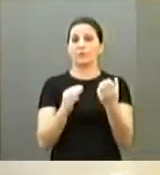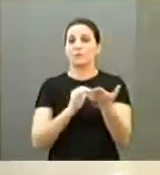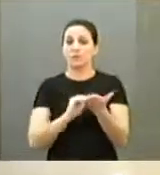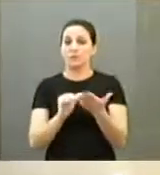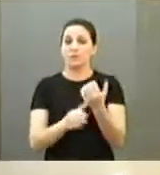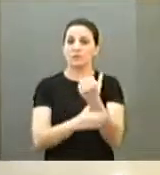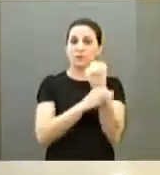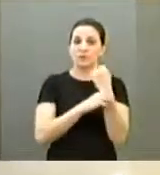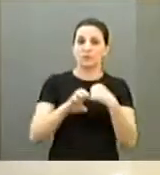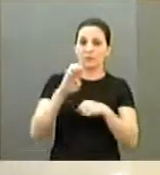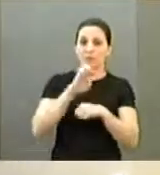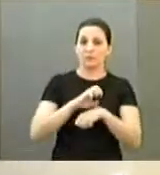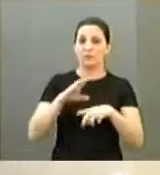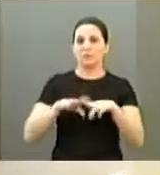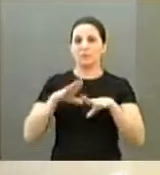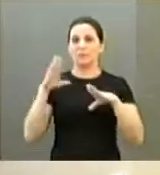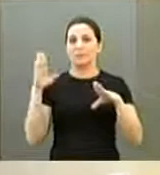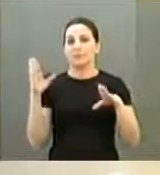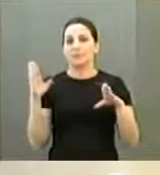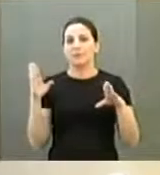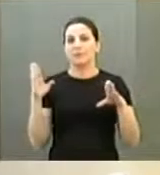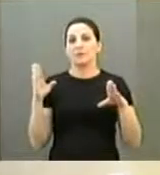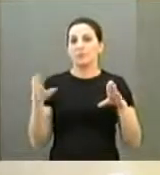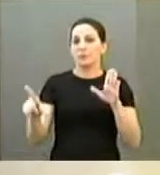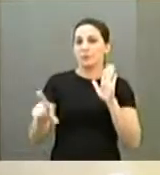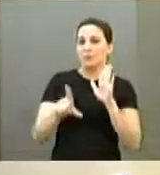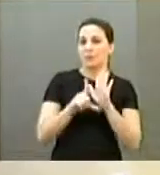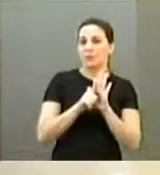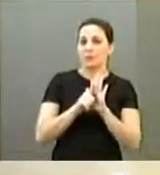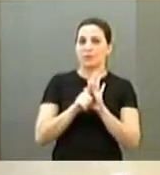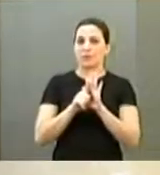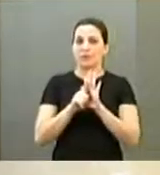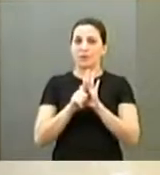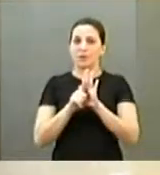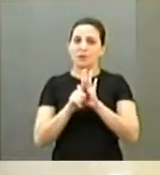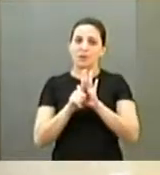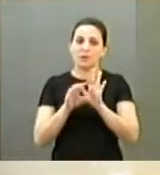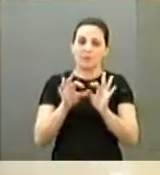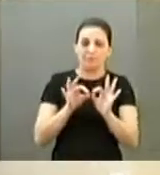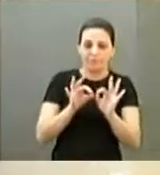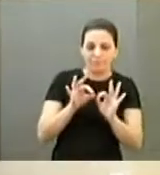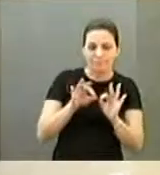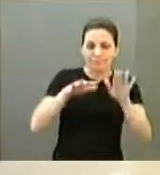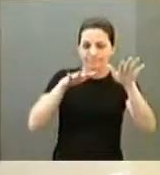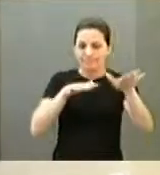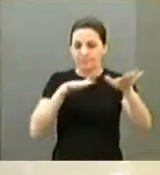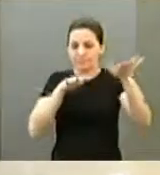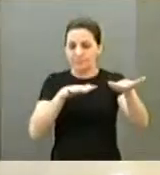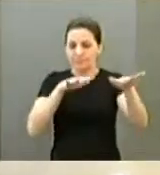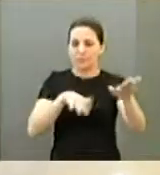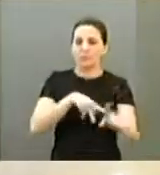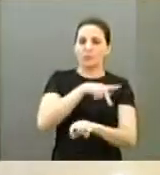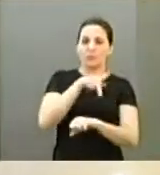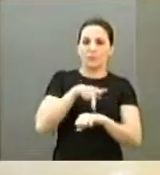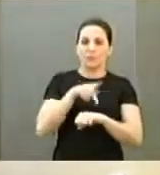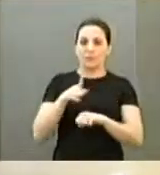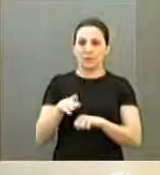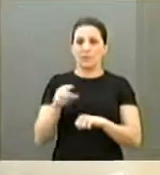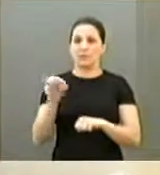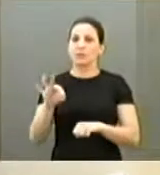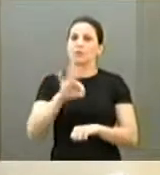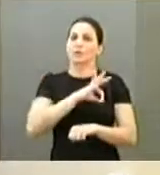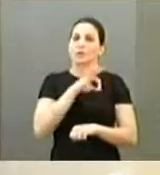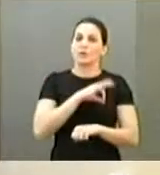do Estado, mas está propondo uma lei que regule as manifestações do nosso país. Que o policial